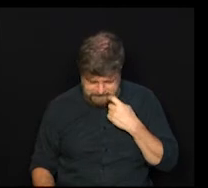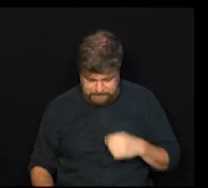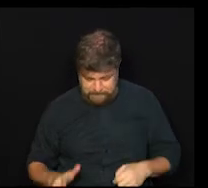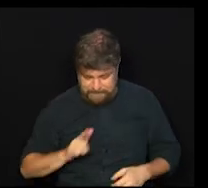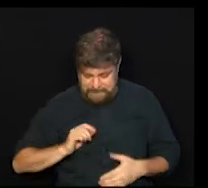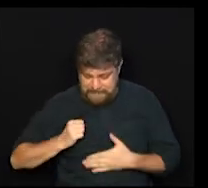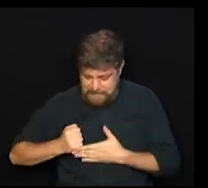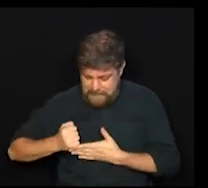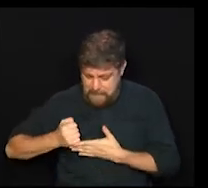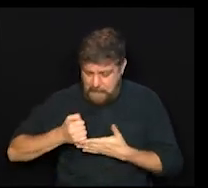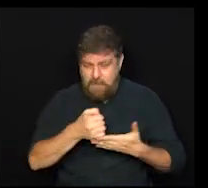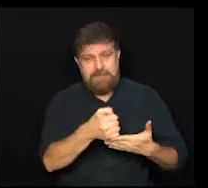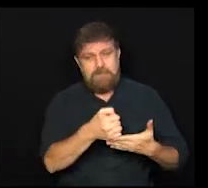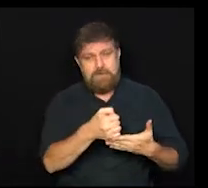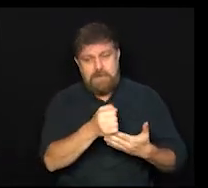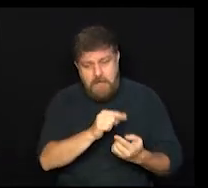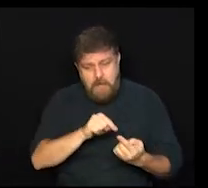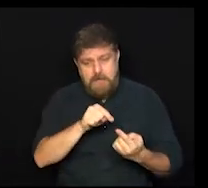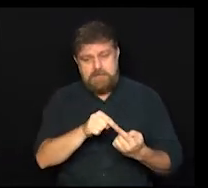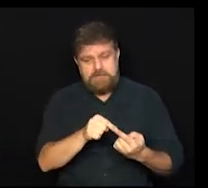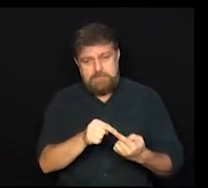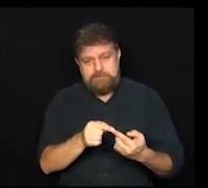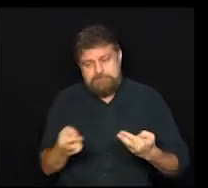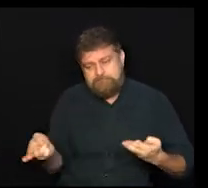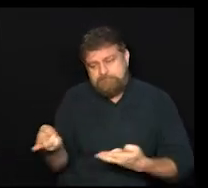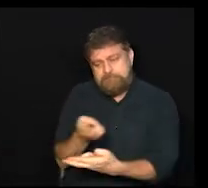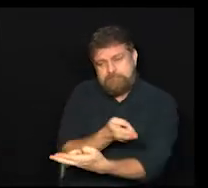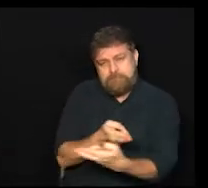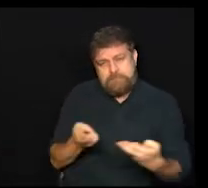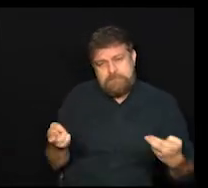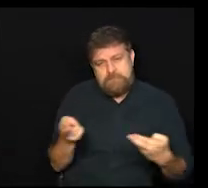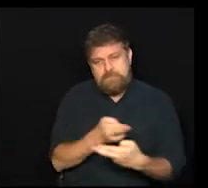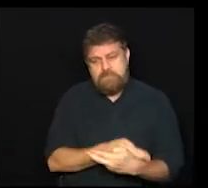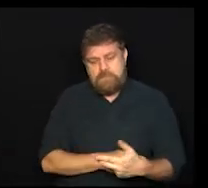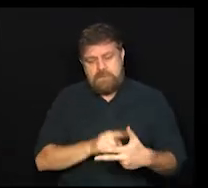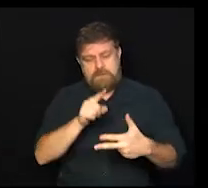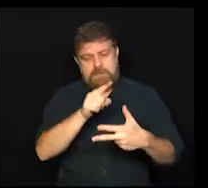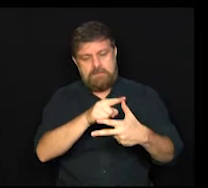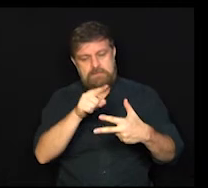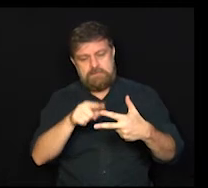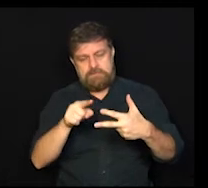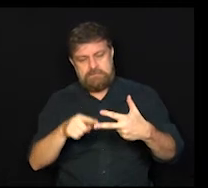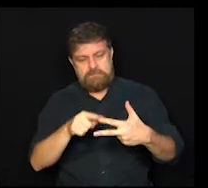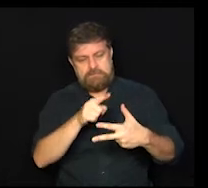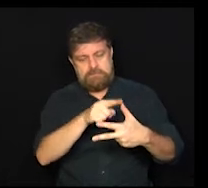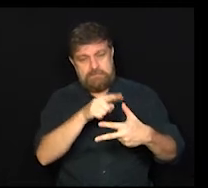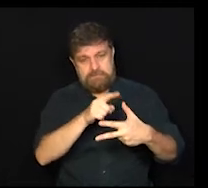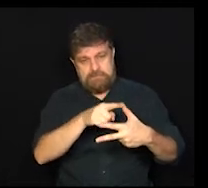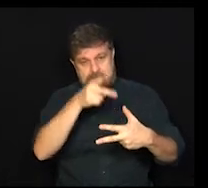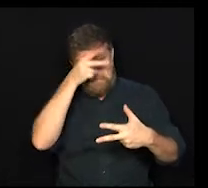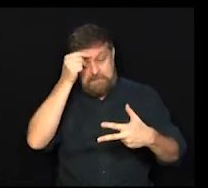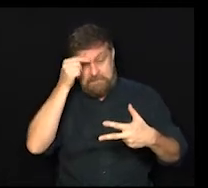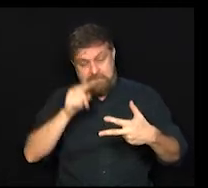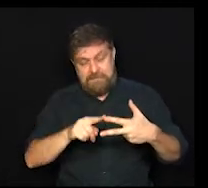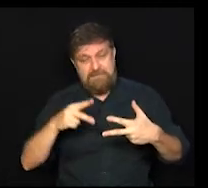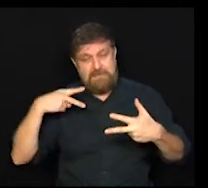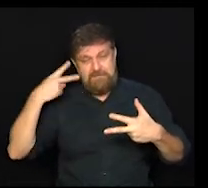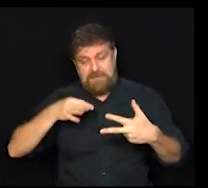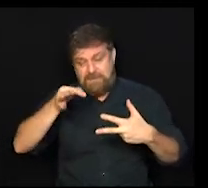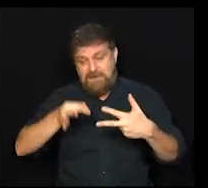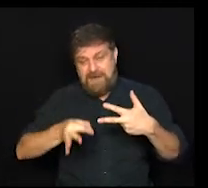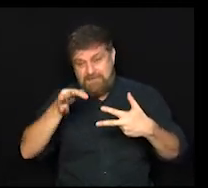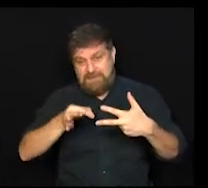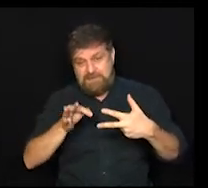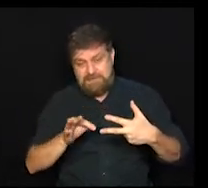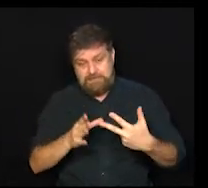contribua para que haja articulação dos 3 níveis de poder, porque um problema na educação é que